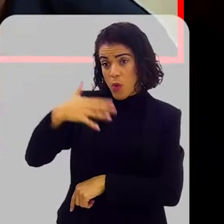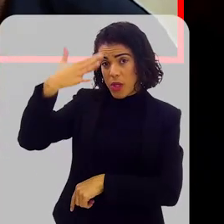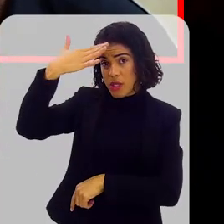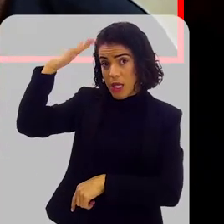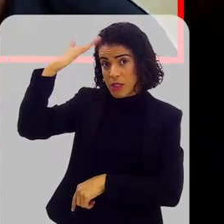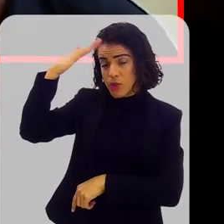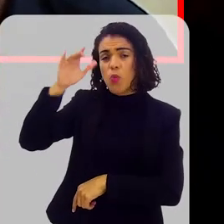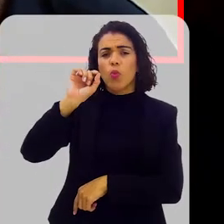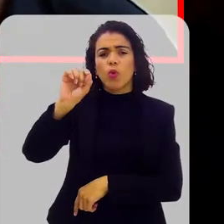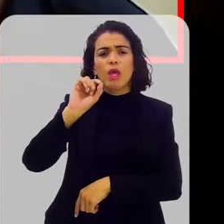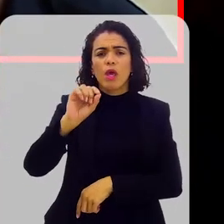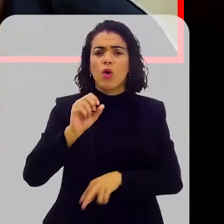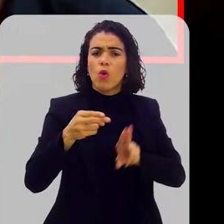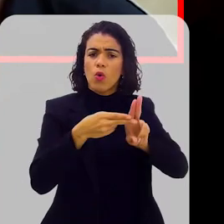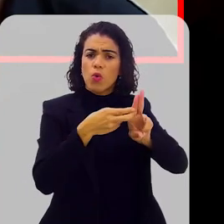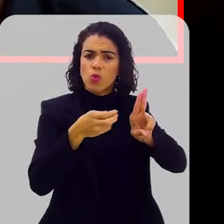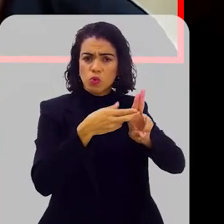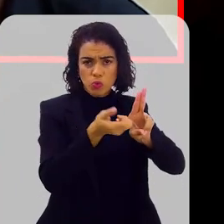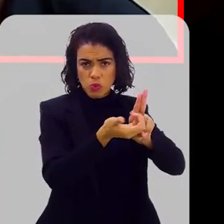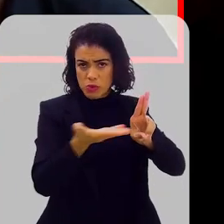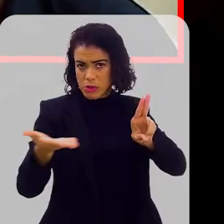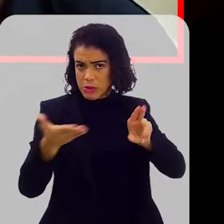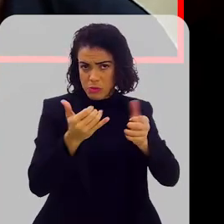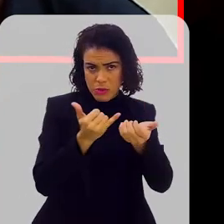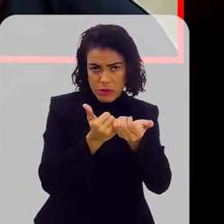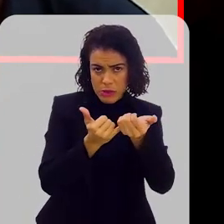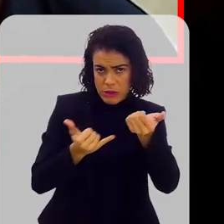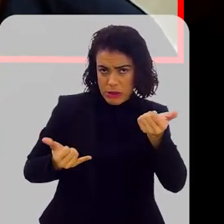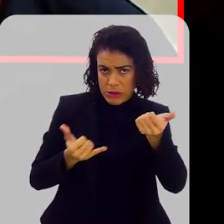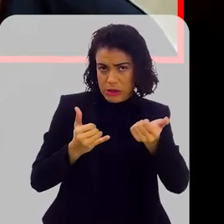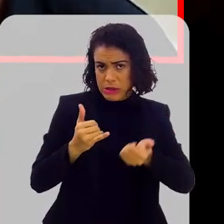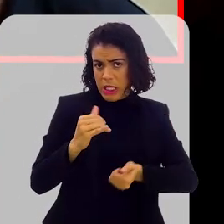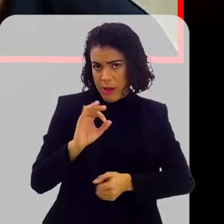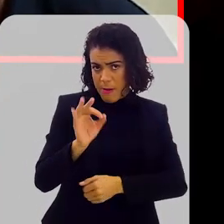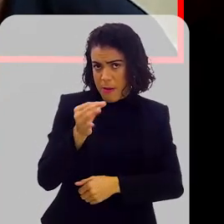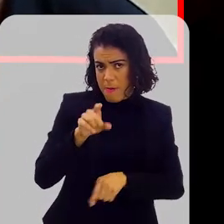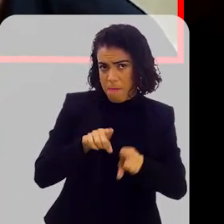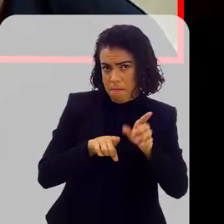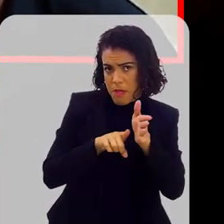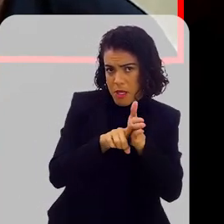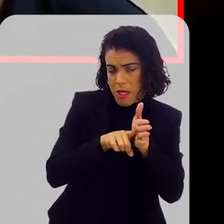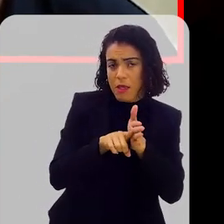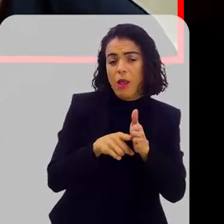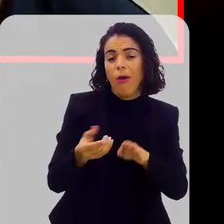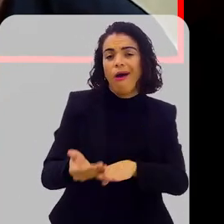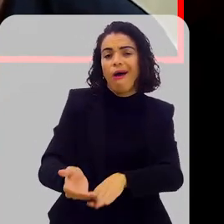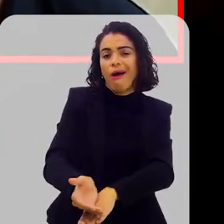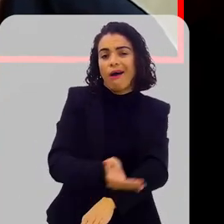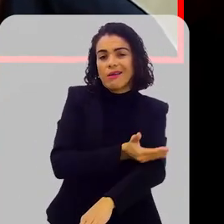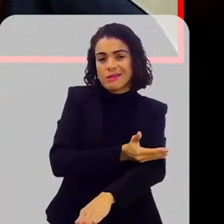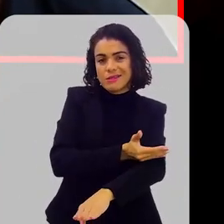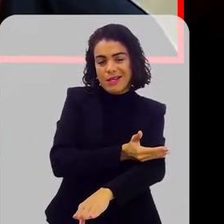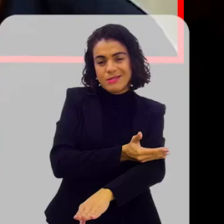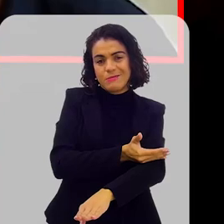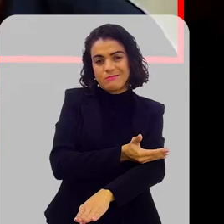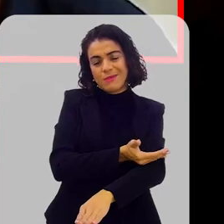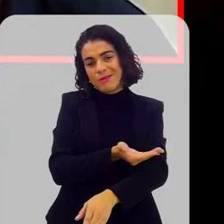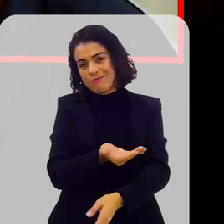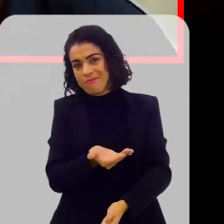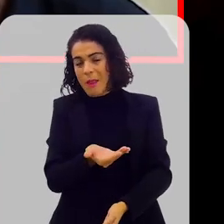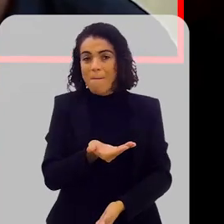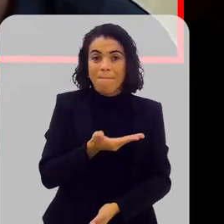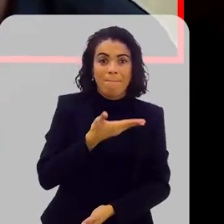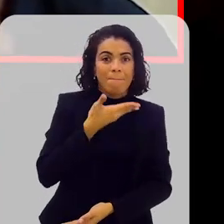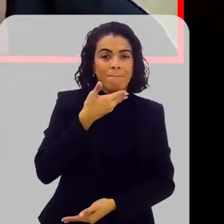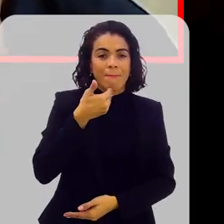Pelo que eu entendi, porque o SUS não disponibiliza esse exame, né? Exatamente, exatamente. Eu acho que... Então, realmente, se antecipa,